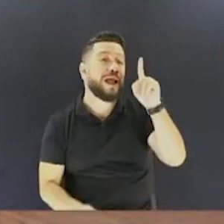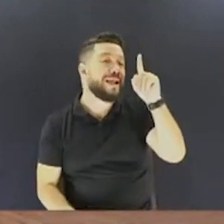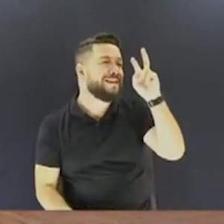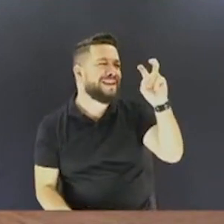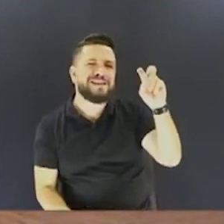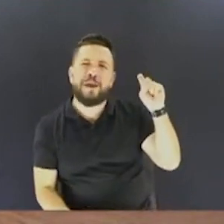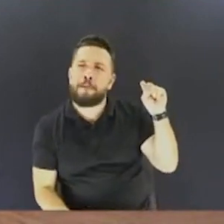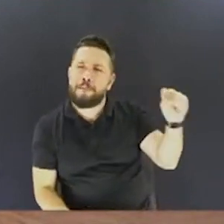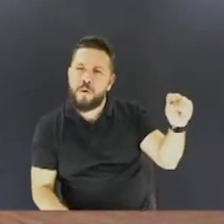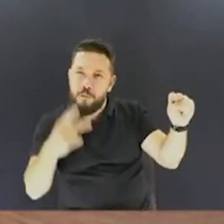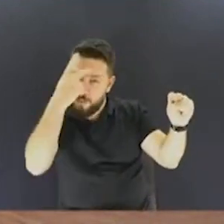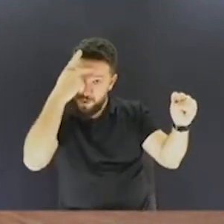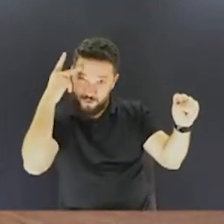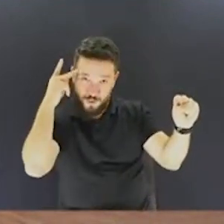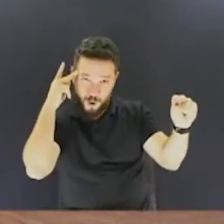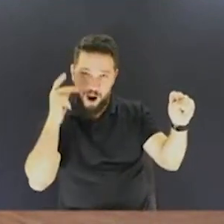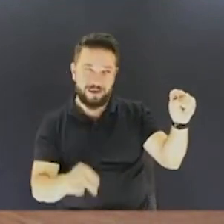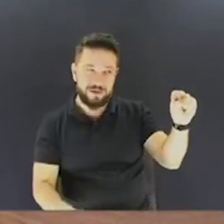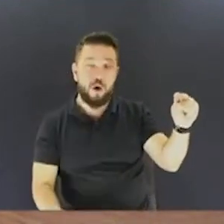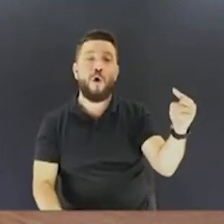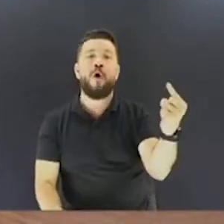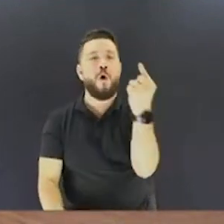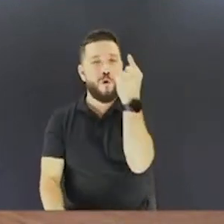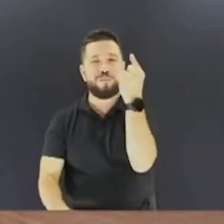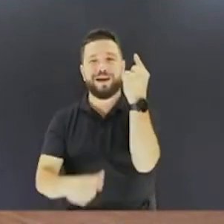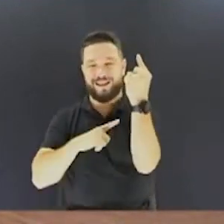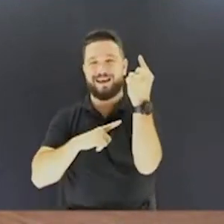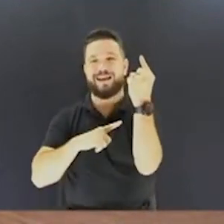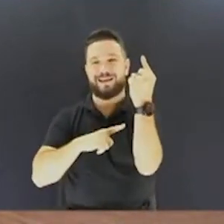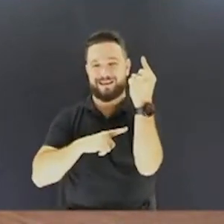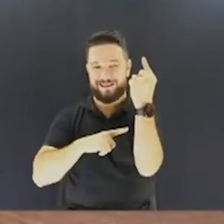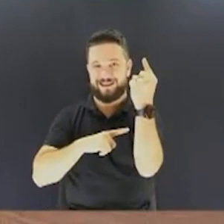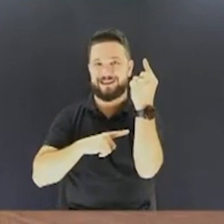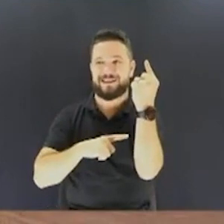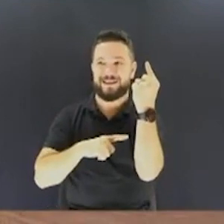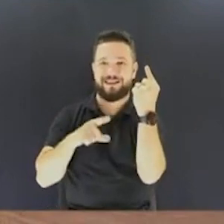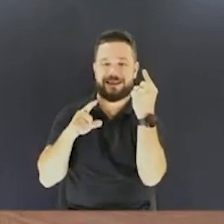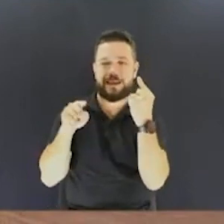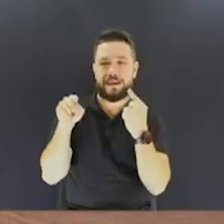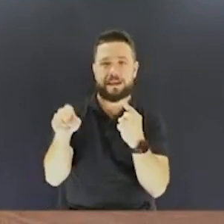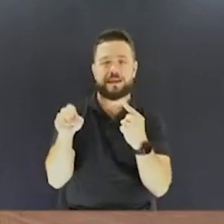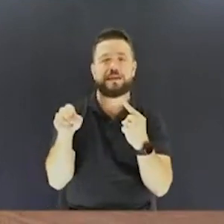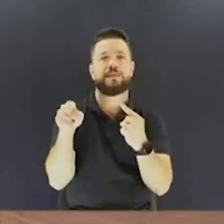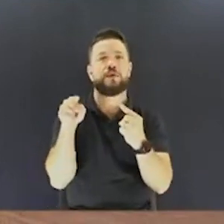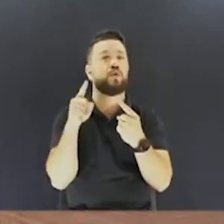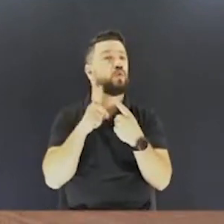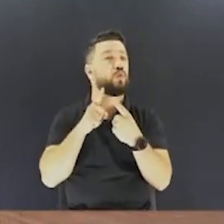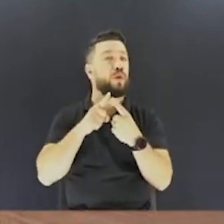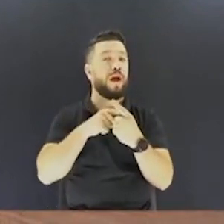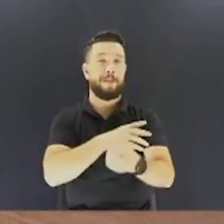Caracteriza-se por diversos sintomas, incluindo hipotonia, que é a fraqueza muscular, o